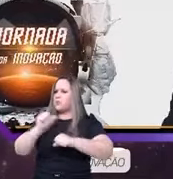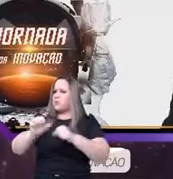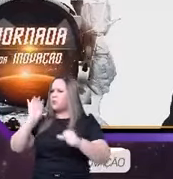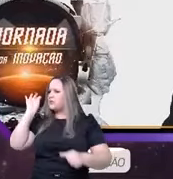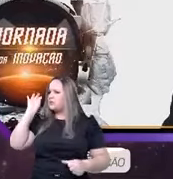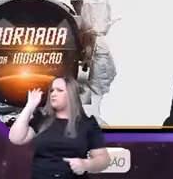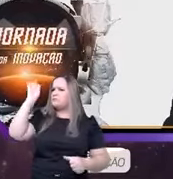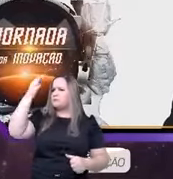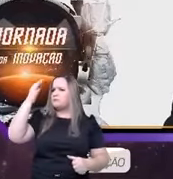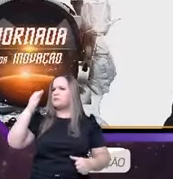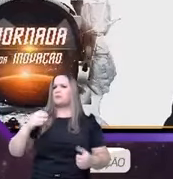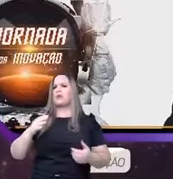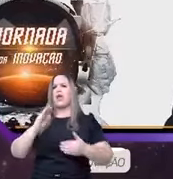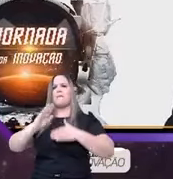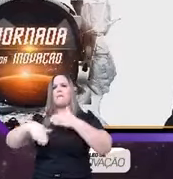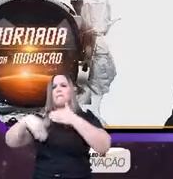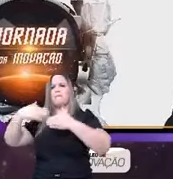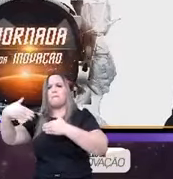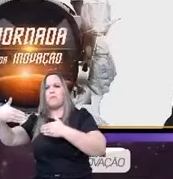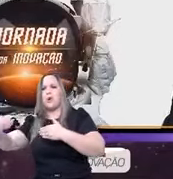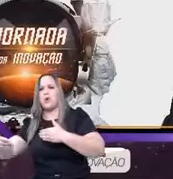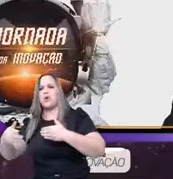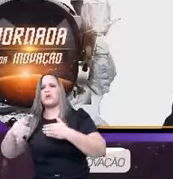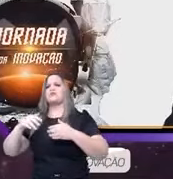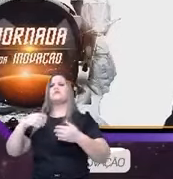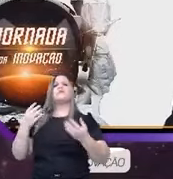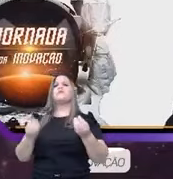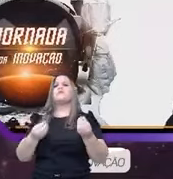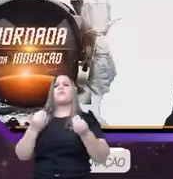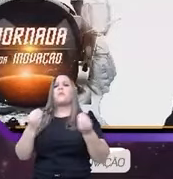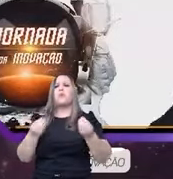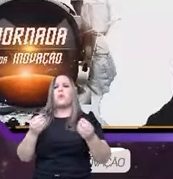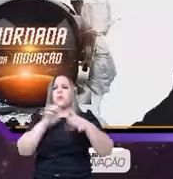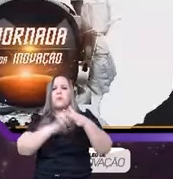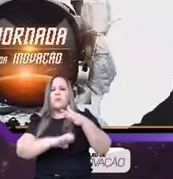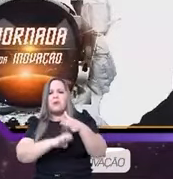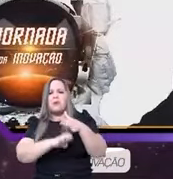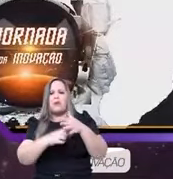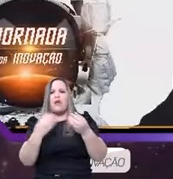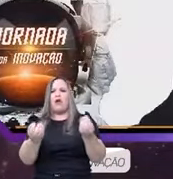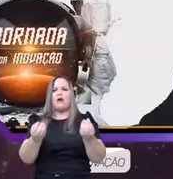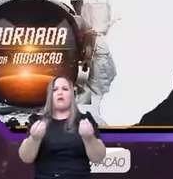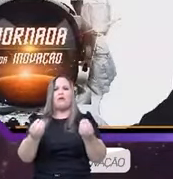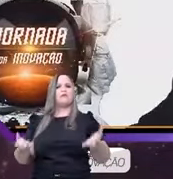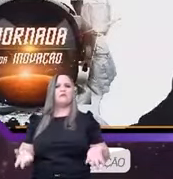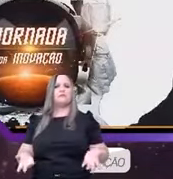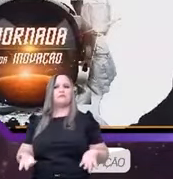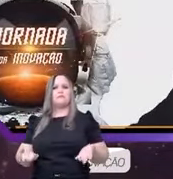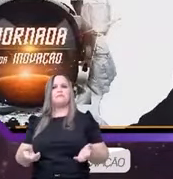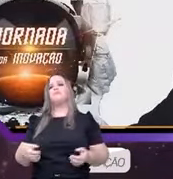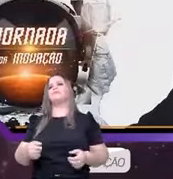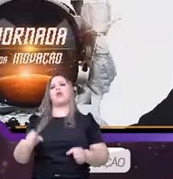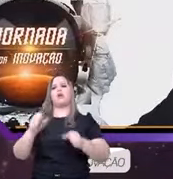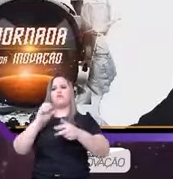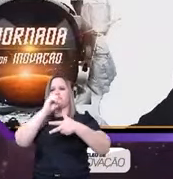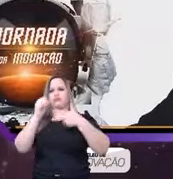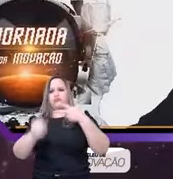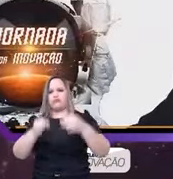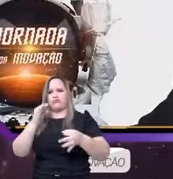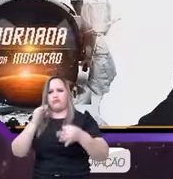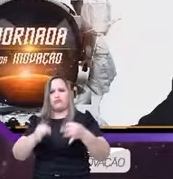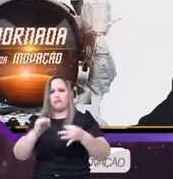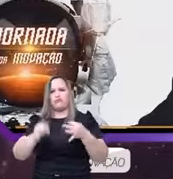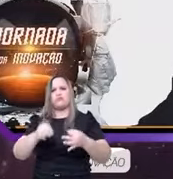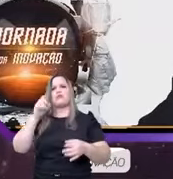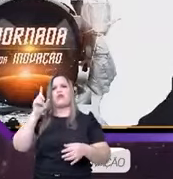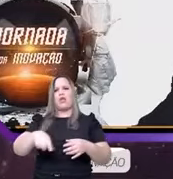qual é a próxima vertente empresarial ou negocial que vem? Né? O Poder Judiciário, ele, de fato, ele é um basilar